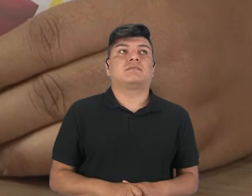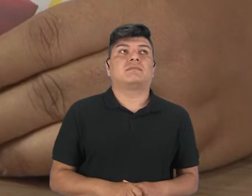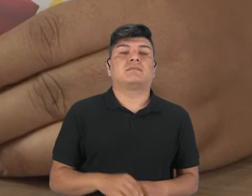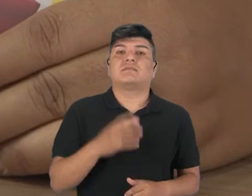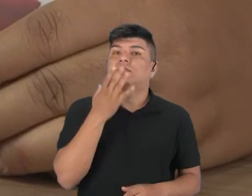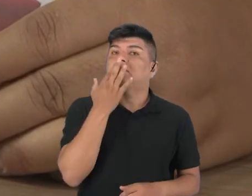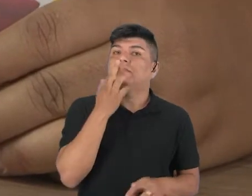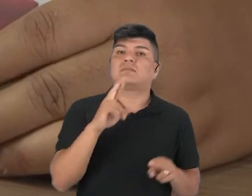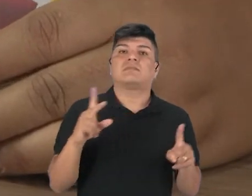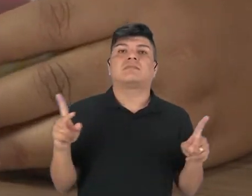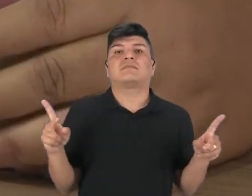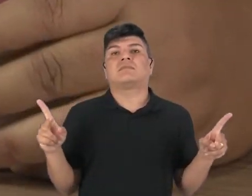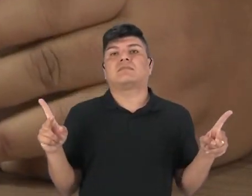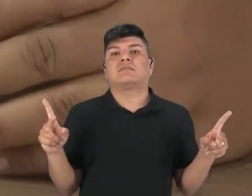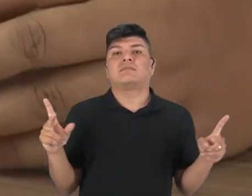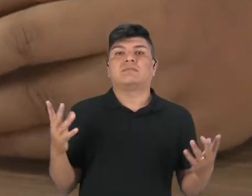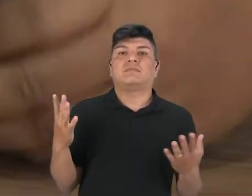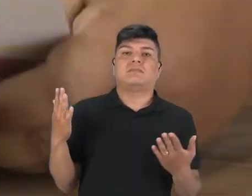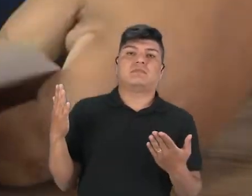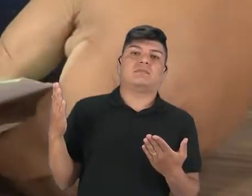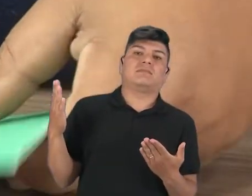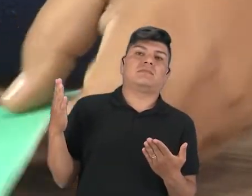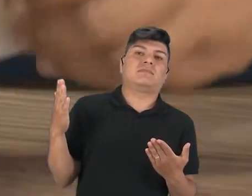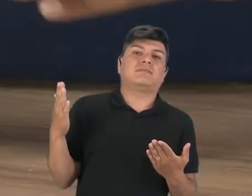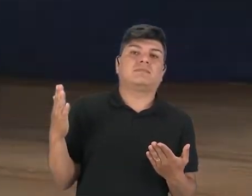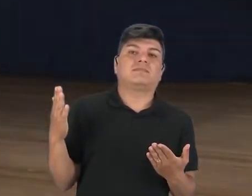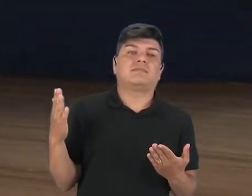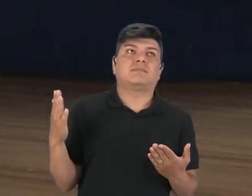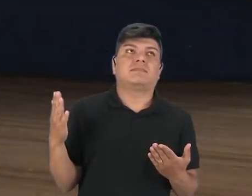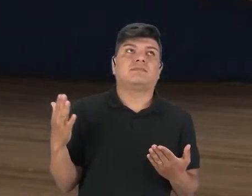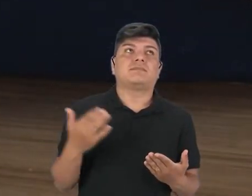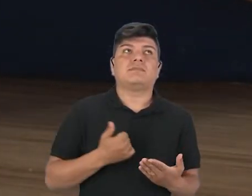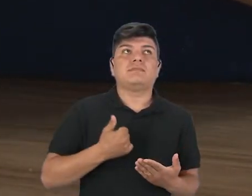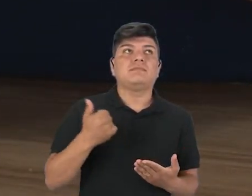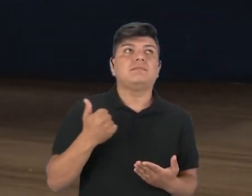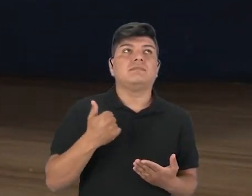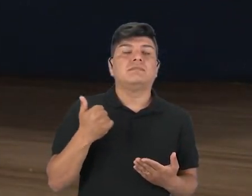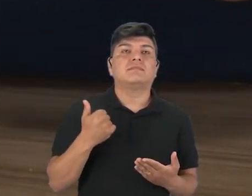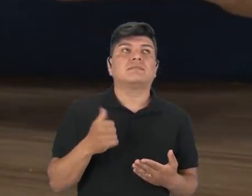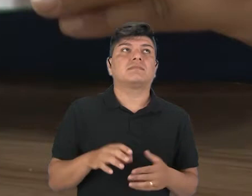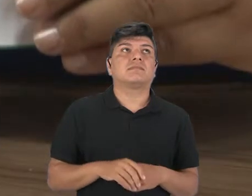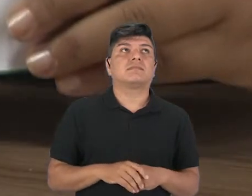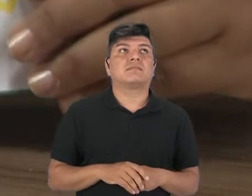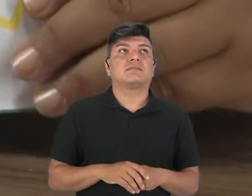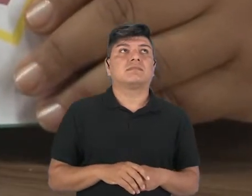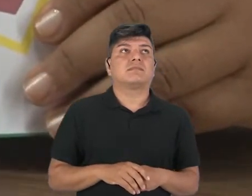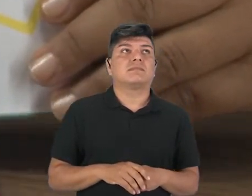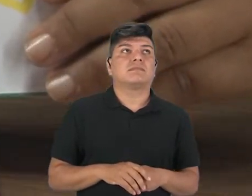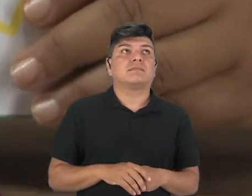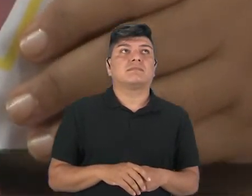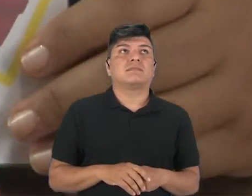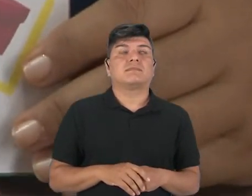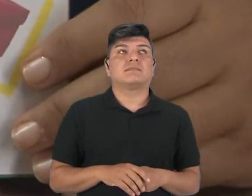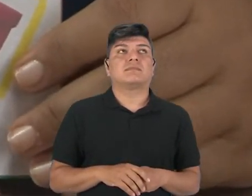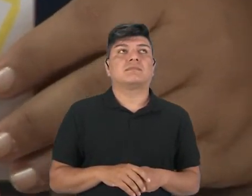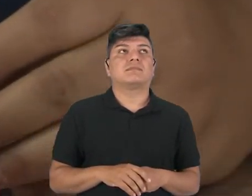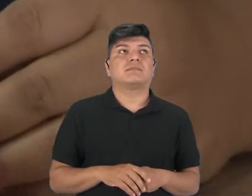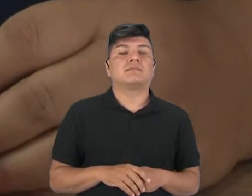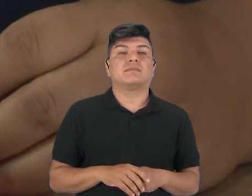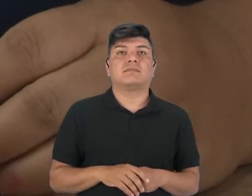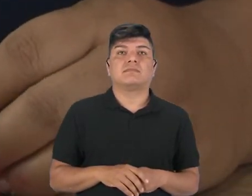cores diferentes. Como é o caso, vamos para essa primeira. Como é o caso desses aqui, olha